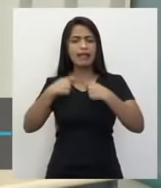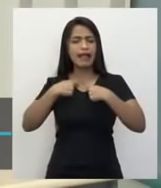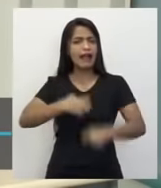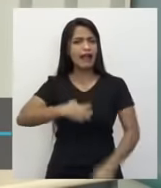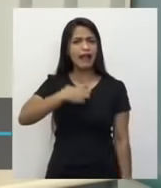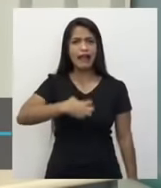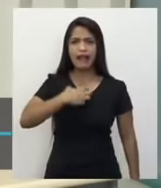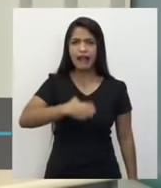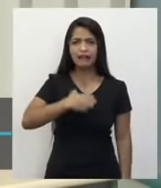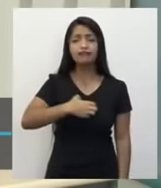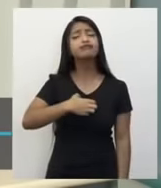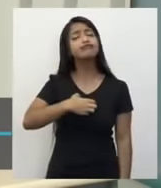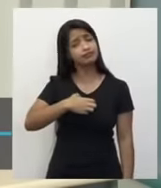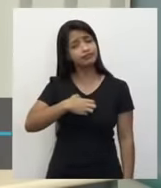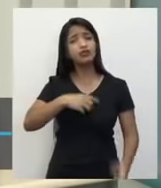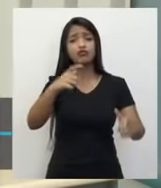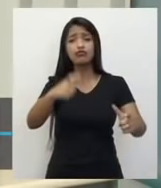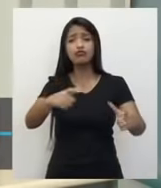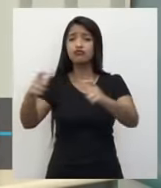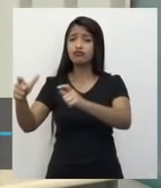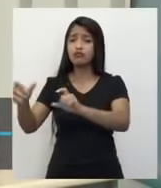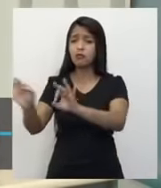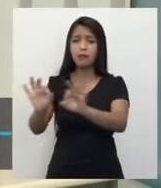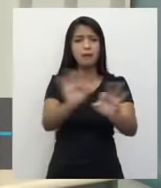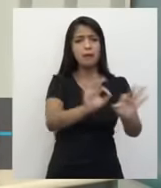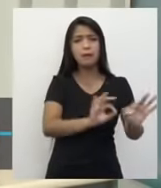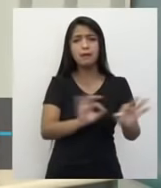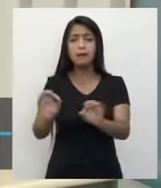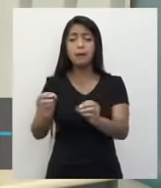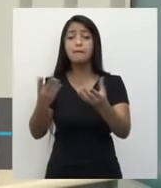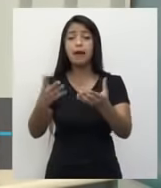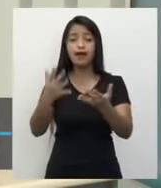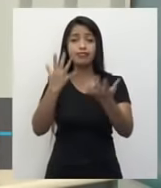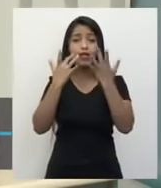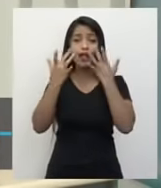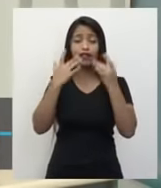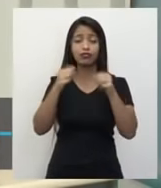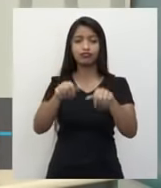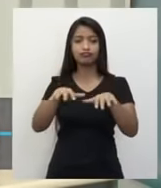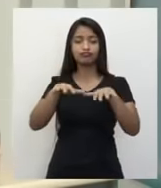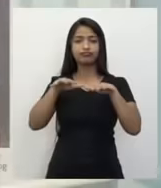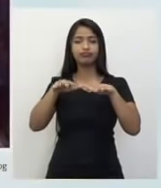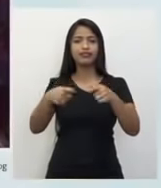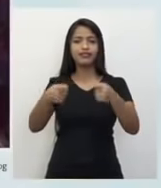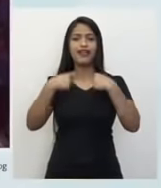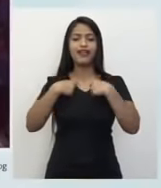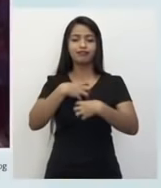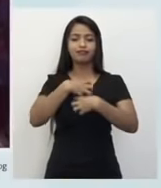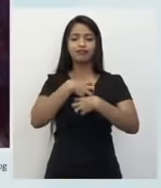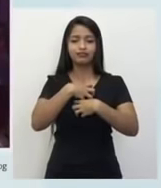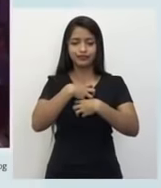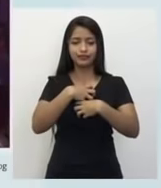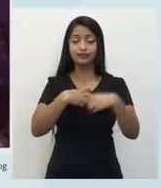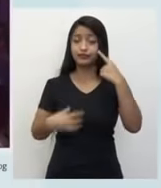é feito também para criar emoção, tá? É uma profissão. Ó, no próximo eu vou mostrar uma imagem para vocês, no próximo slide,